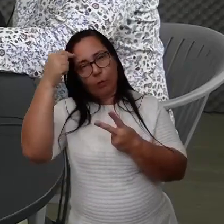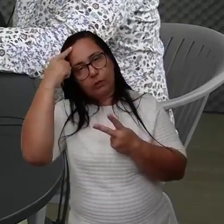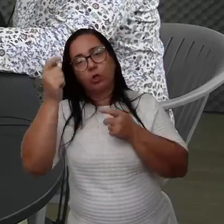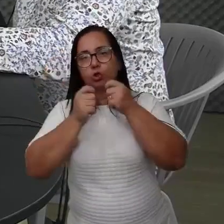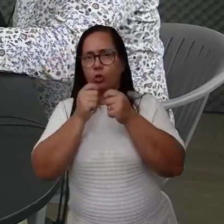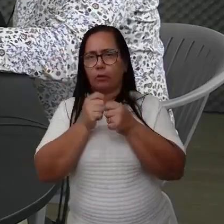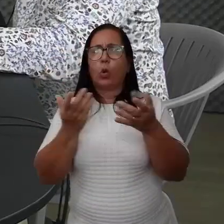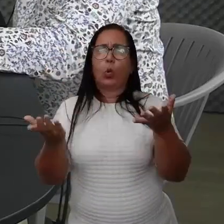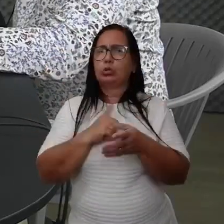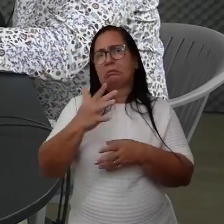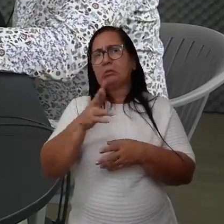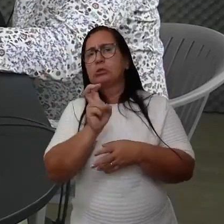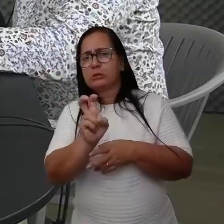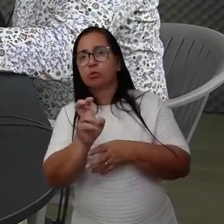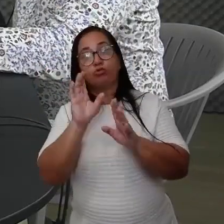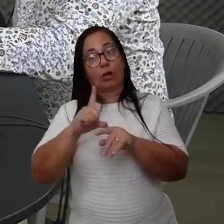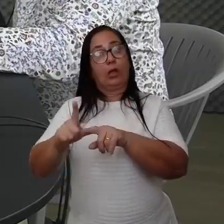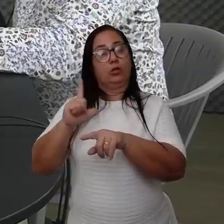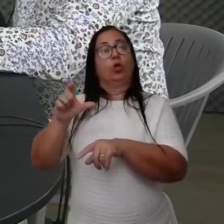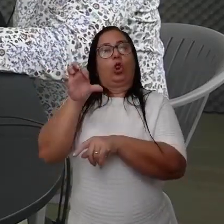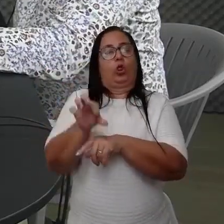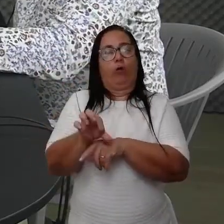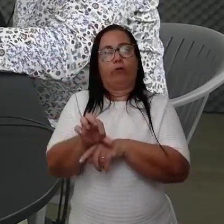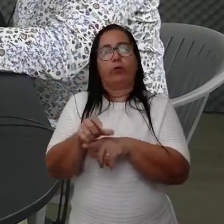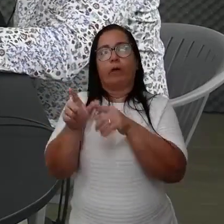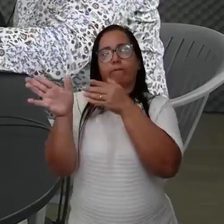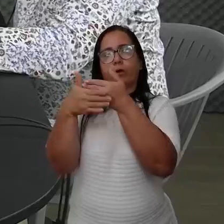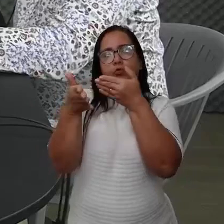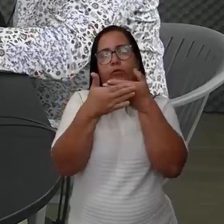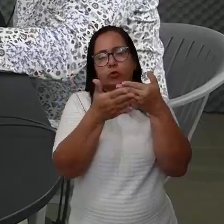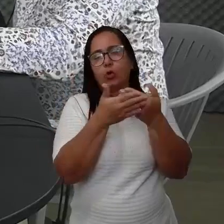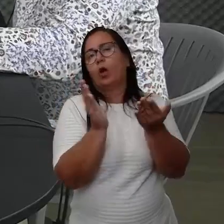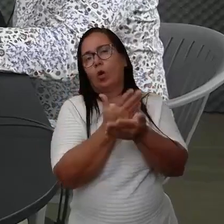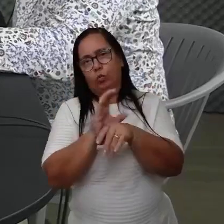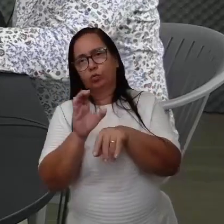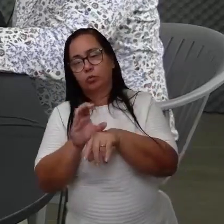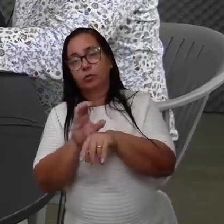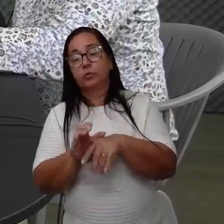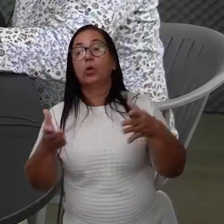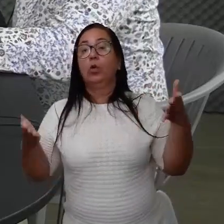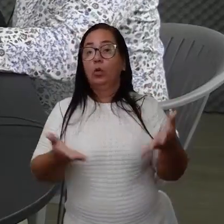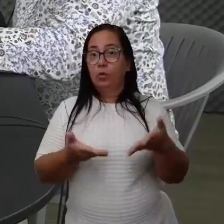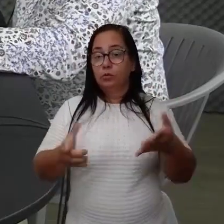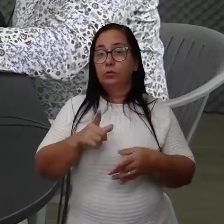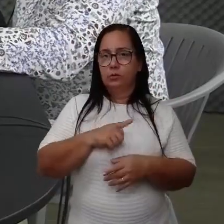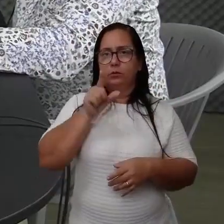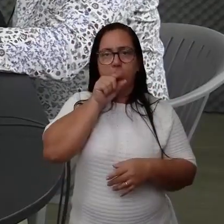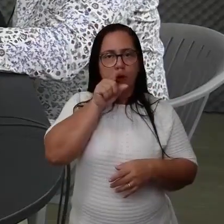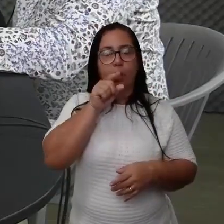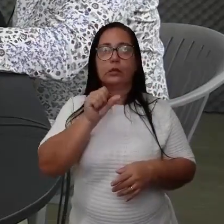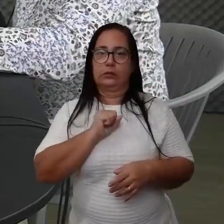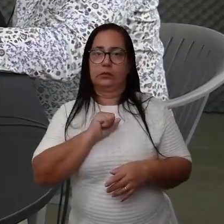Agora, acho que deve ter uns 5, mas já tivemos 9. Né, porque foram fechando também alguns cursos. E hoje a gente tem na Católica,